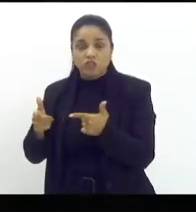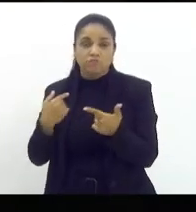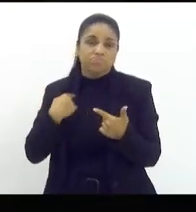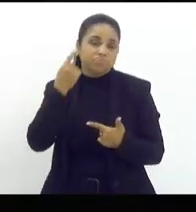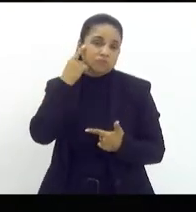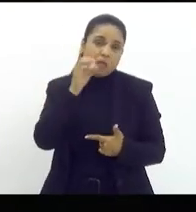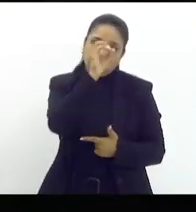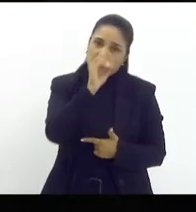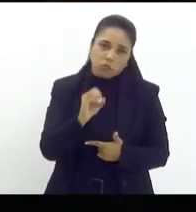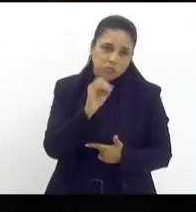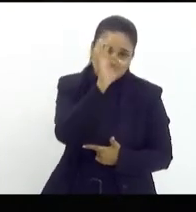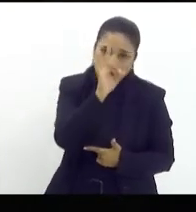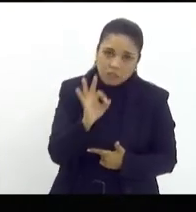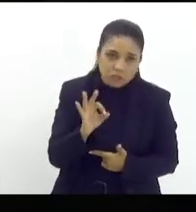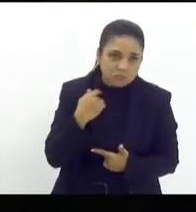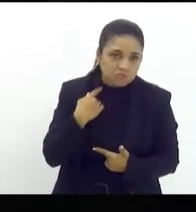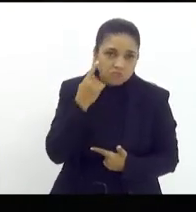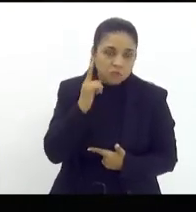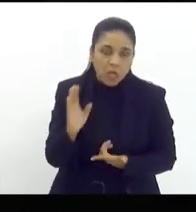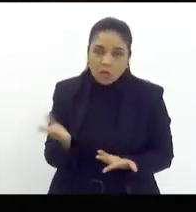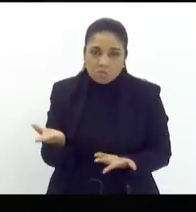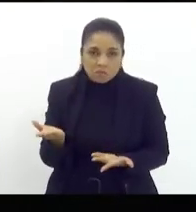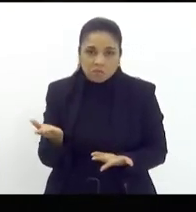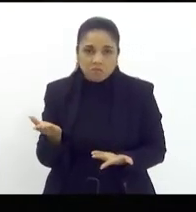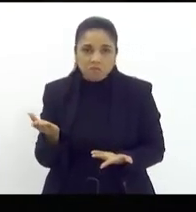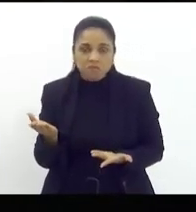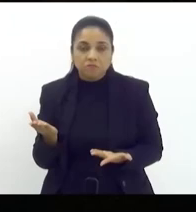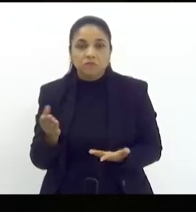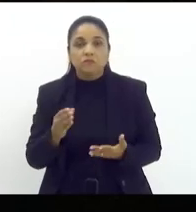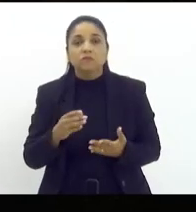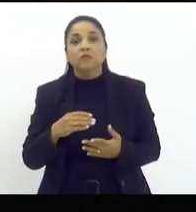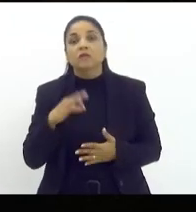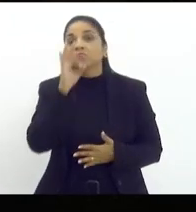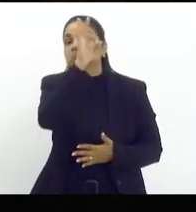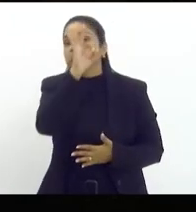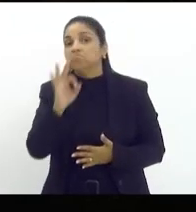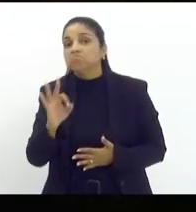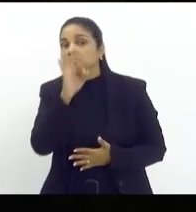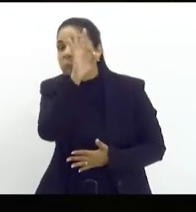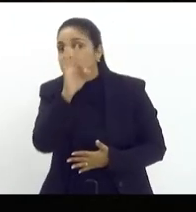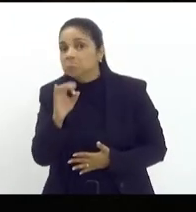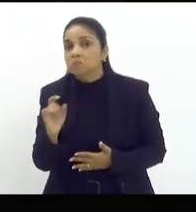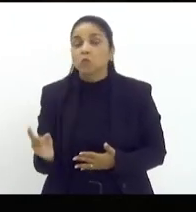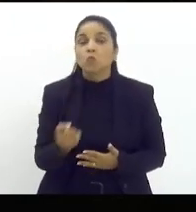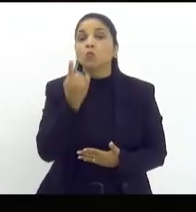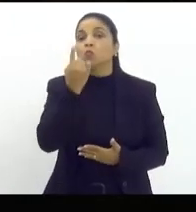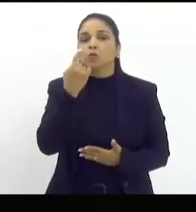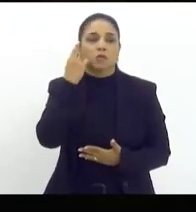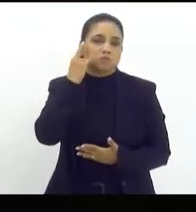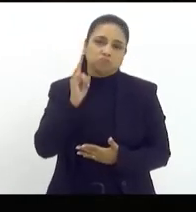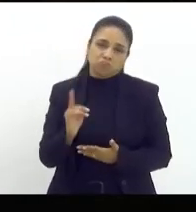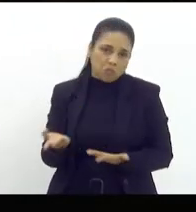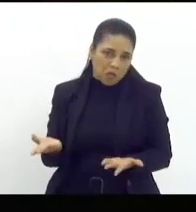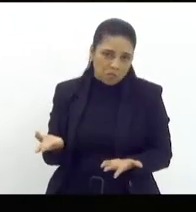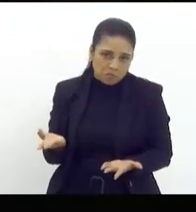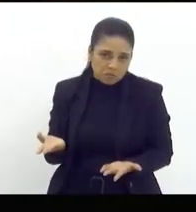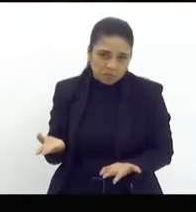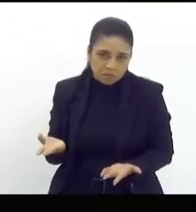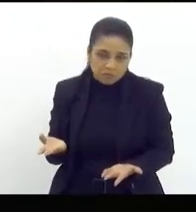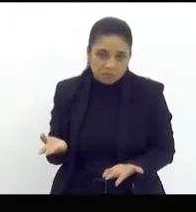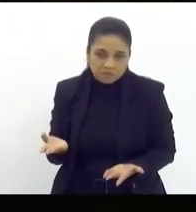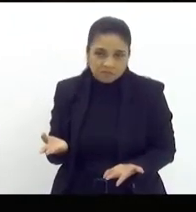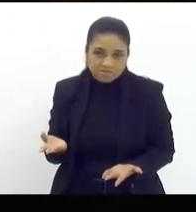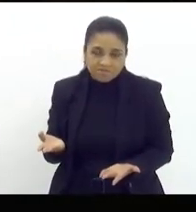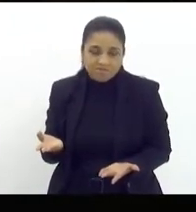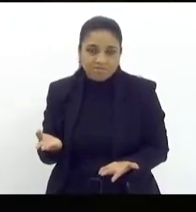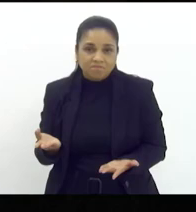não sabemos dessa partilha qual será ali cotar única também não sabemos mas não